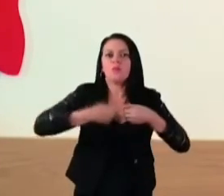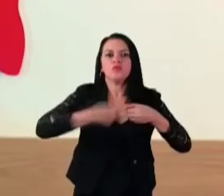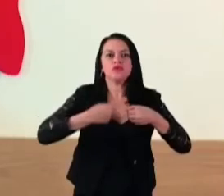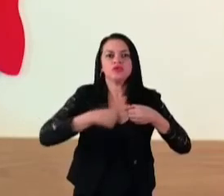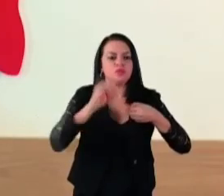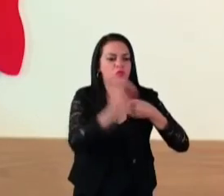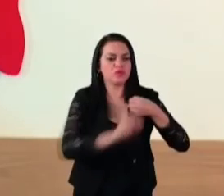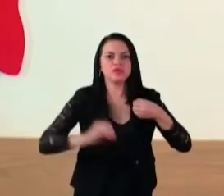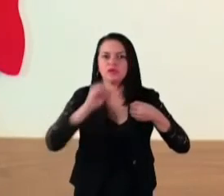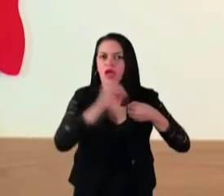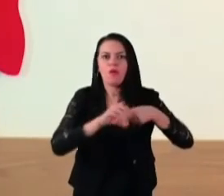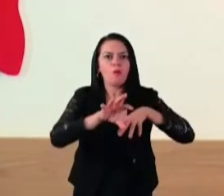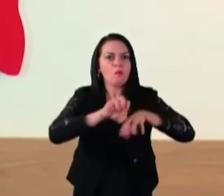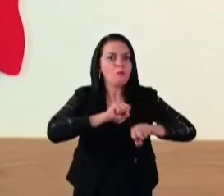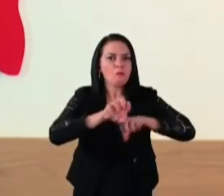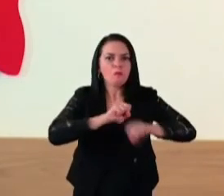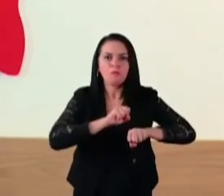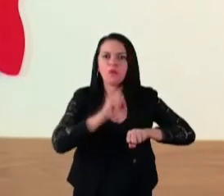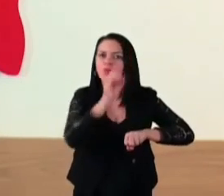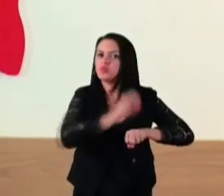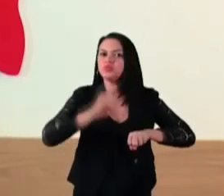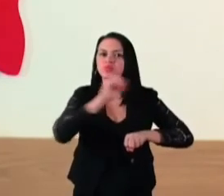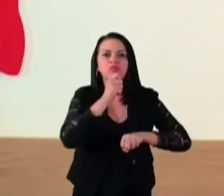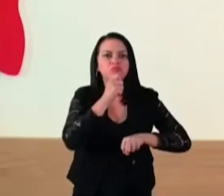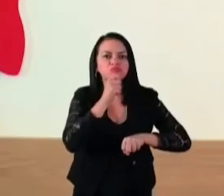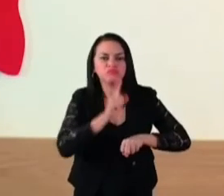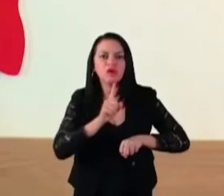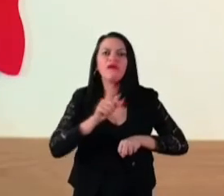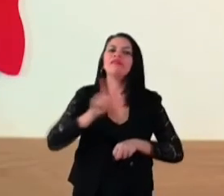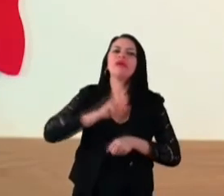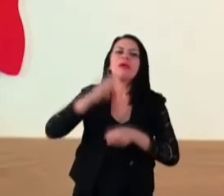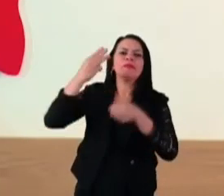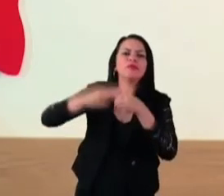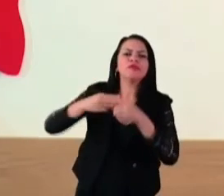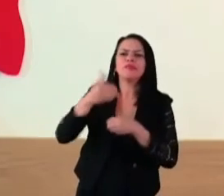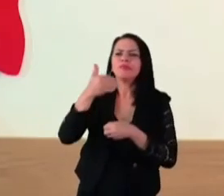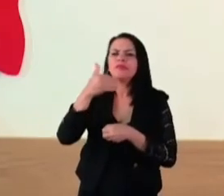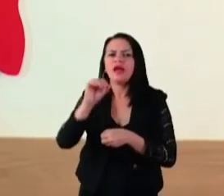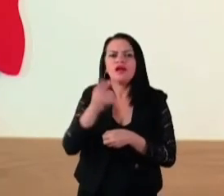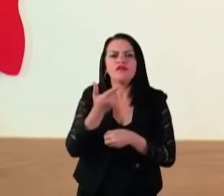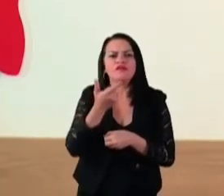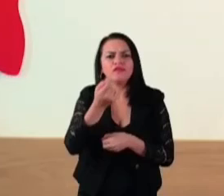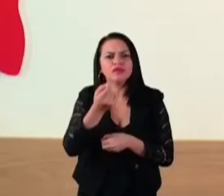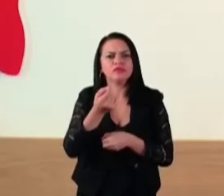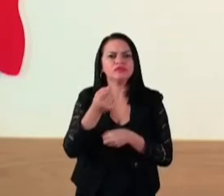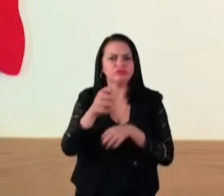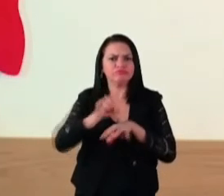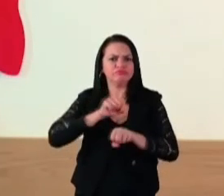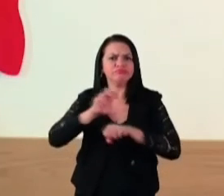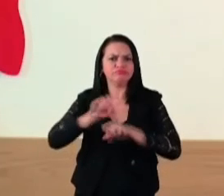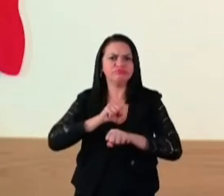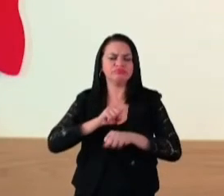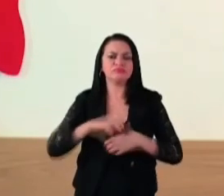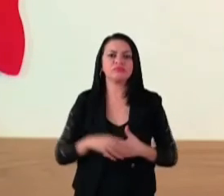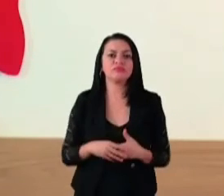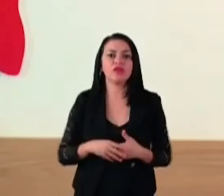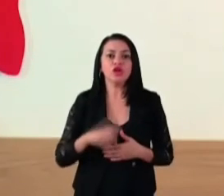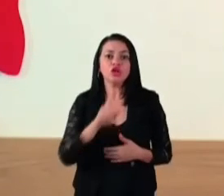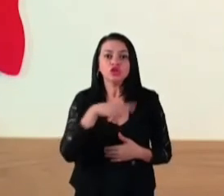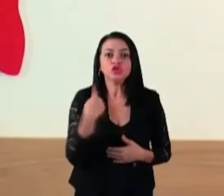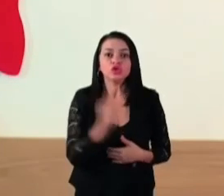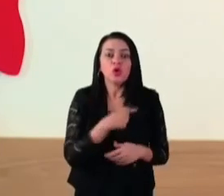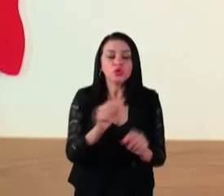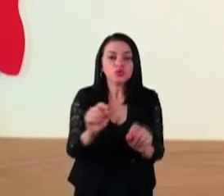casos ativos, são muitos municípios. Municípios que têm 10, que têm 20. E